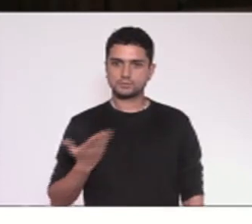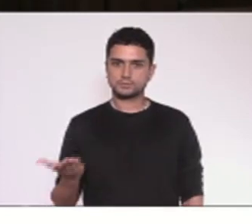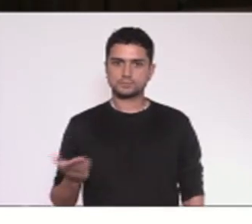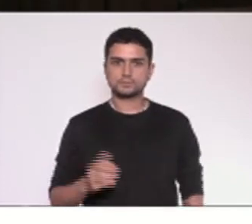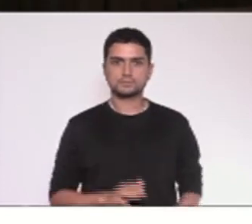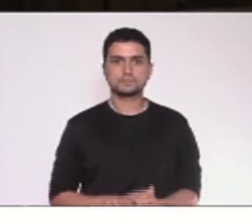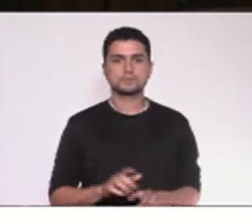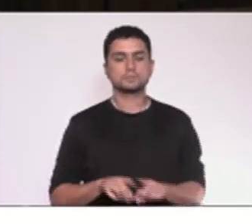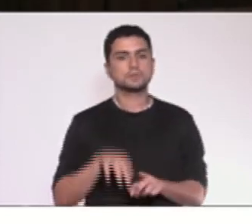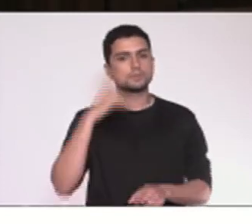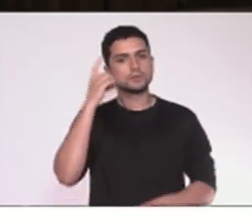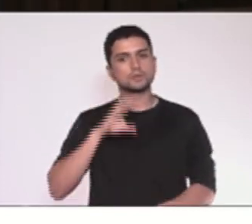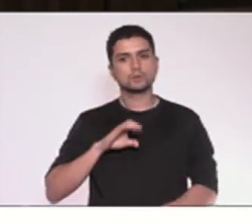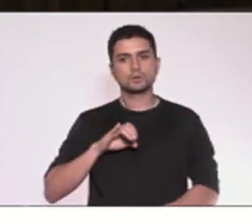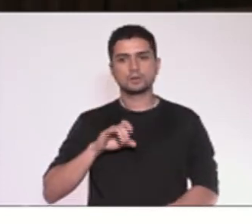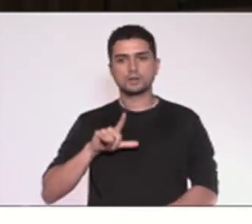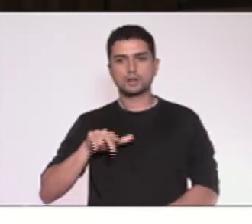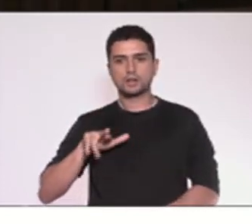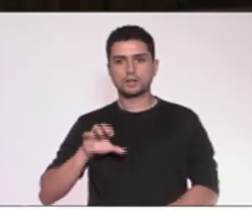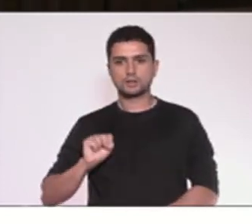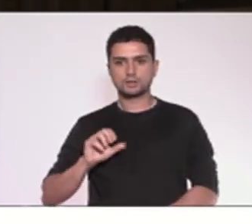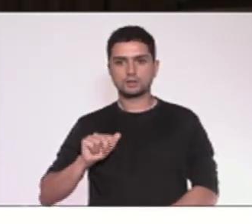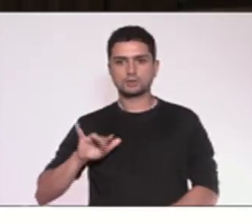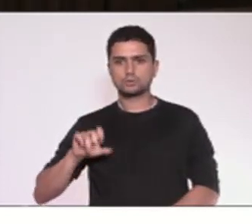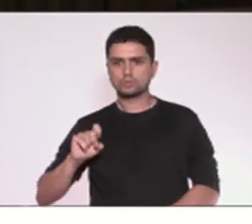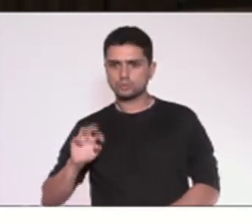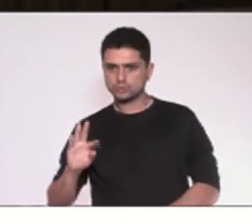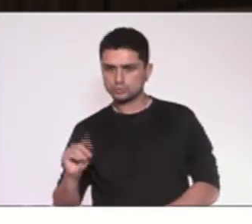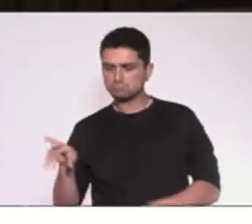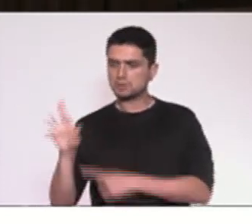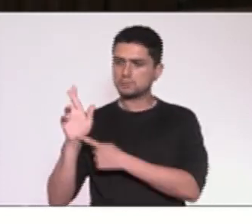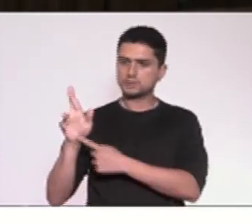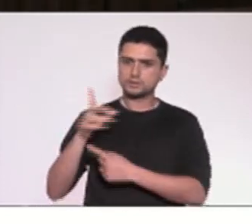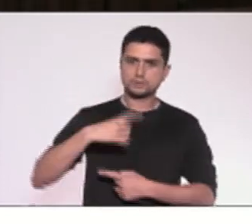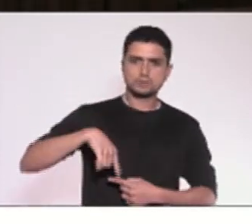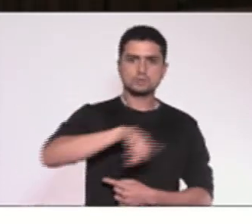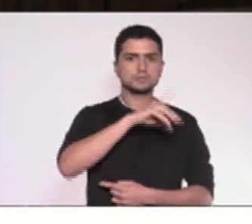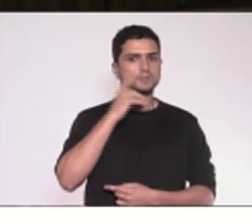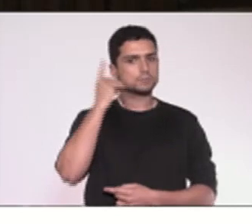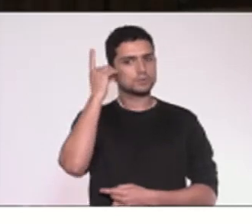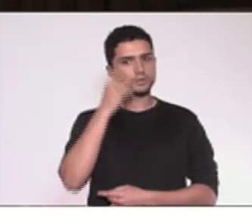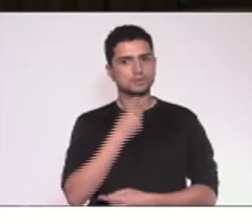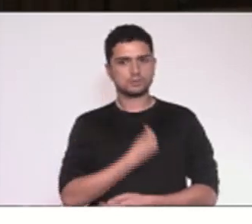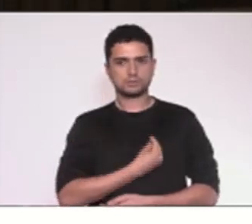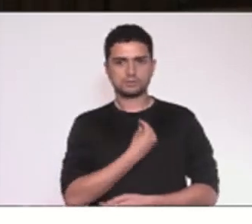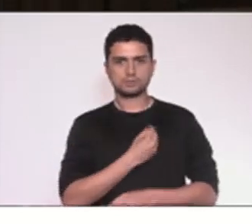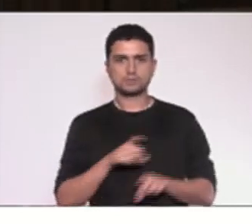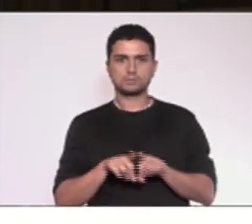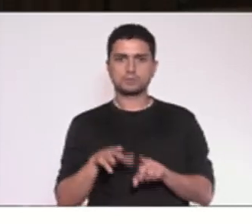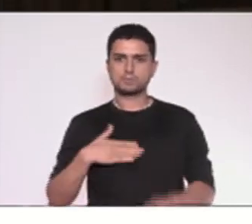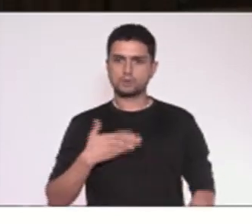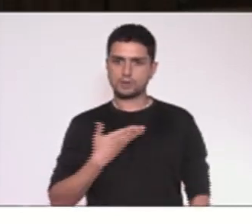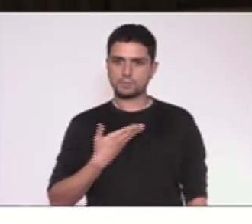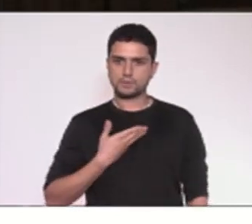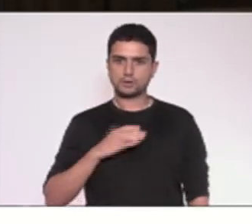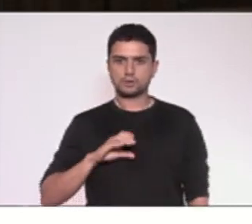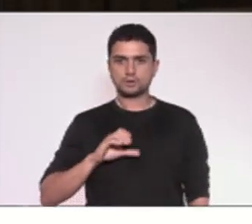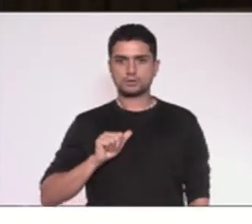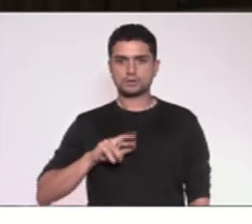em nome de quem eu cumprimento todos os parlamentares presentes, com especial deferência ao meu amigo Carlos Caiado.